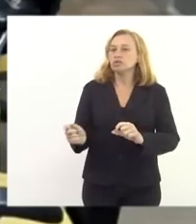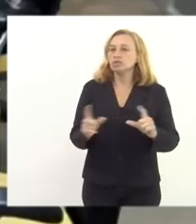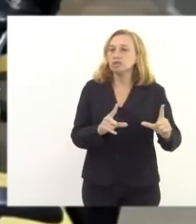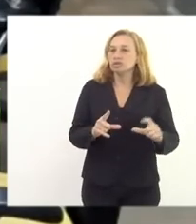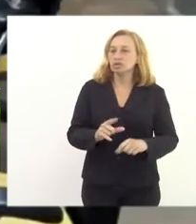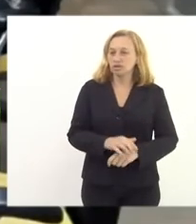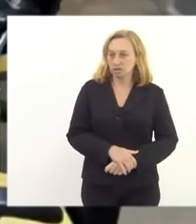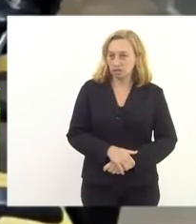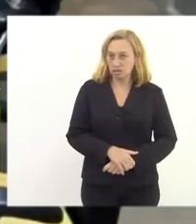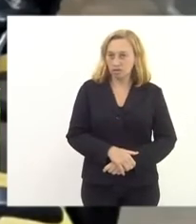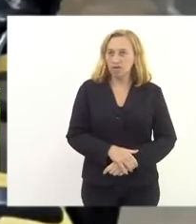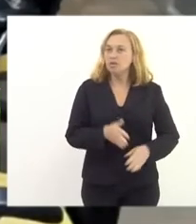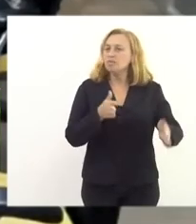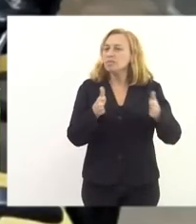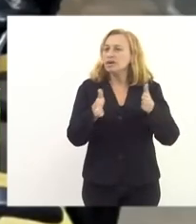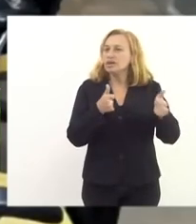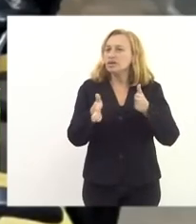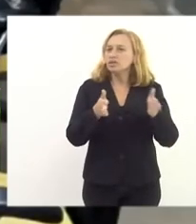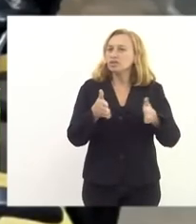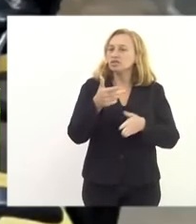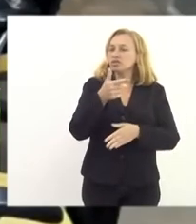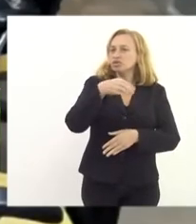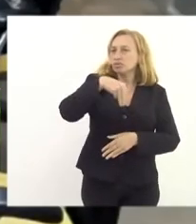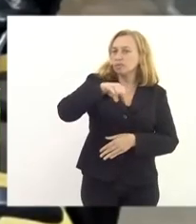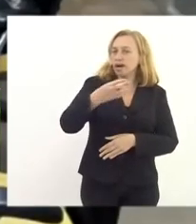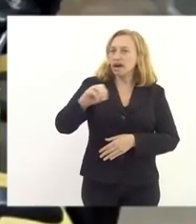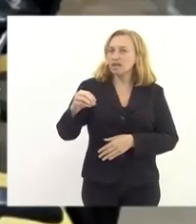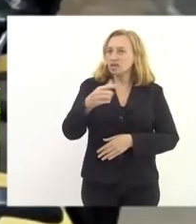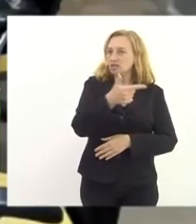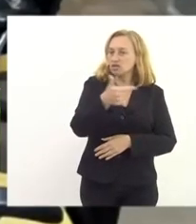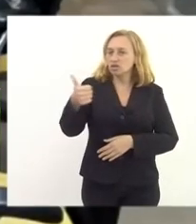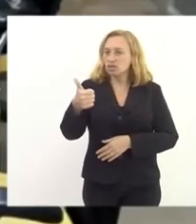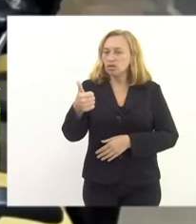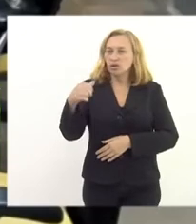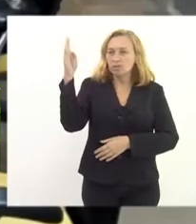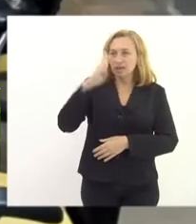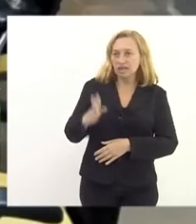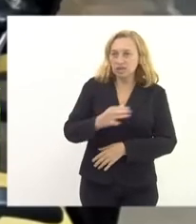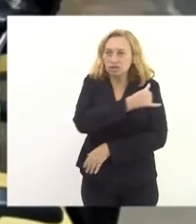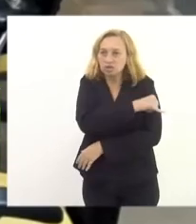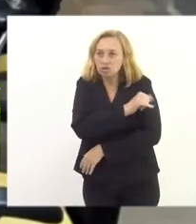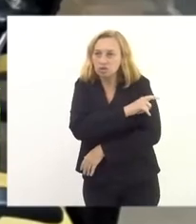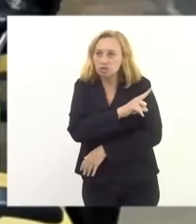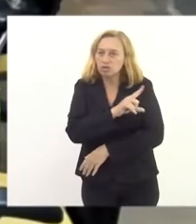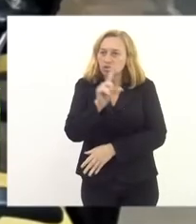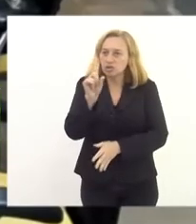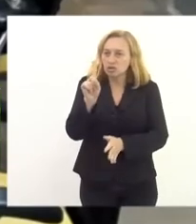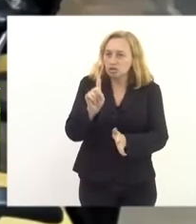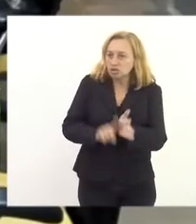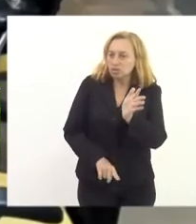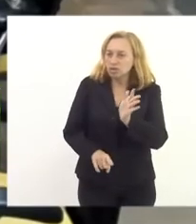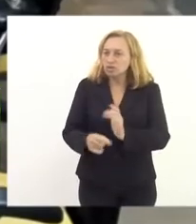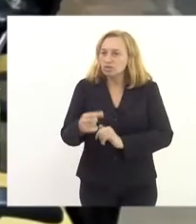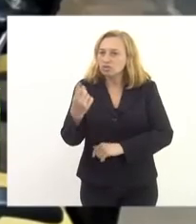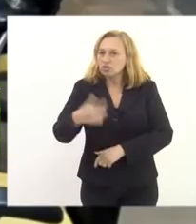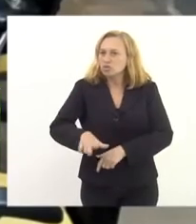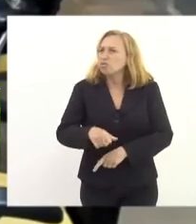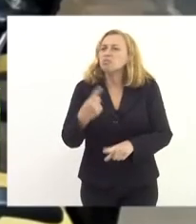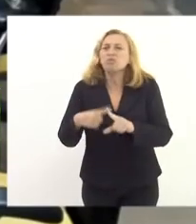No período de março de 21, tanto o Brasil quanto o Rio caíram um pouquinho de novo. O que foi esse